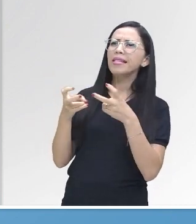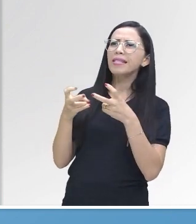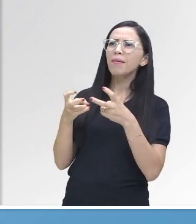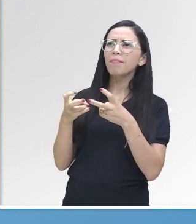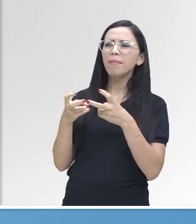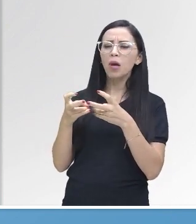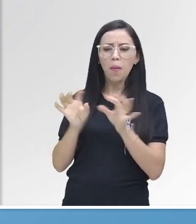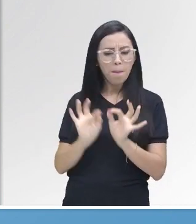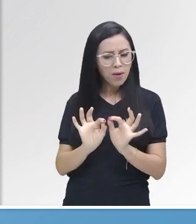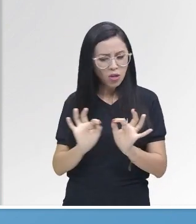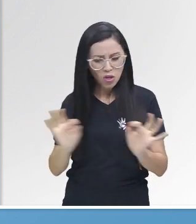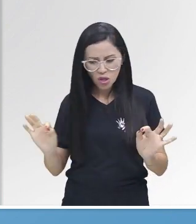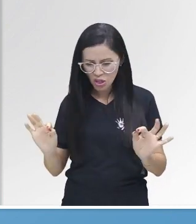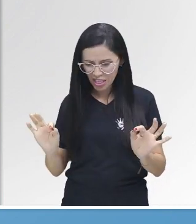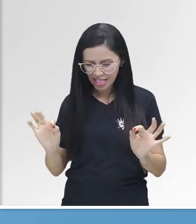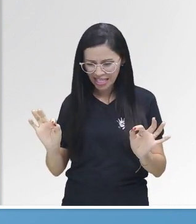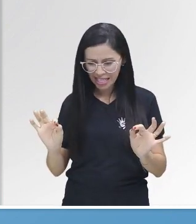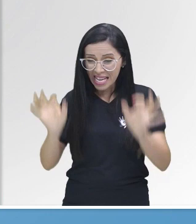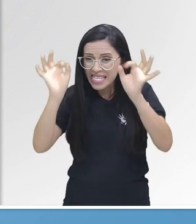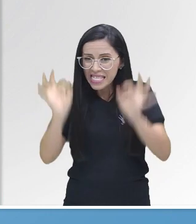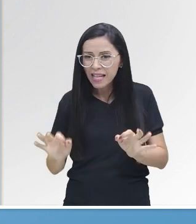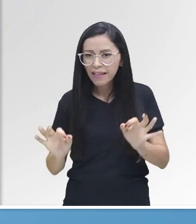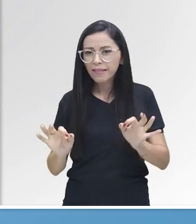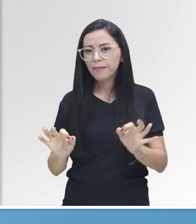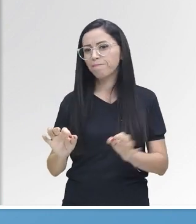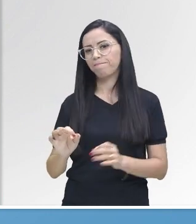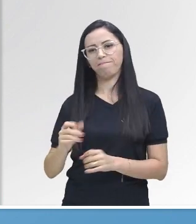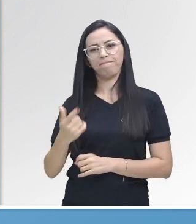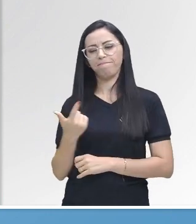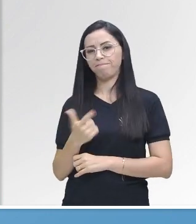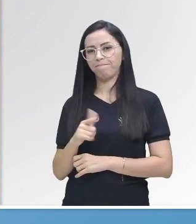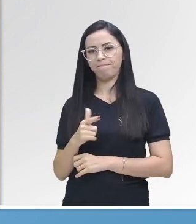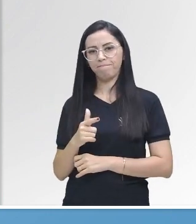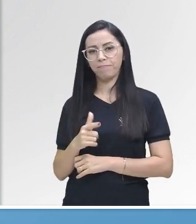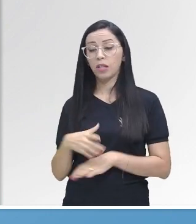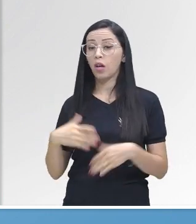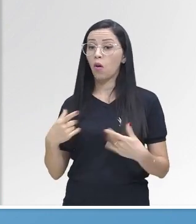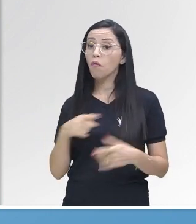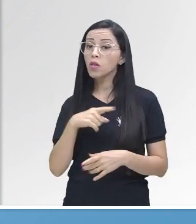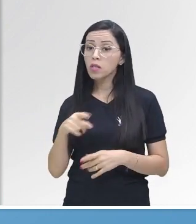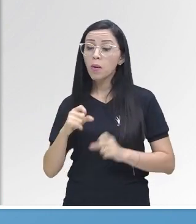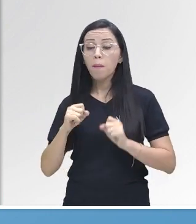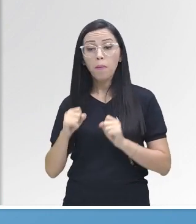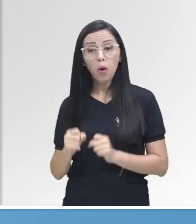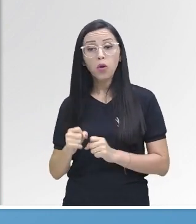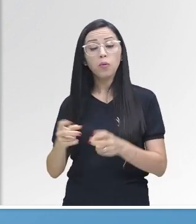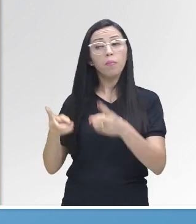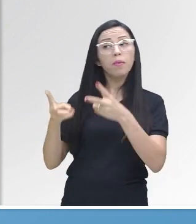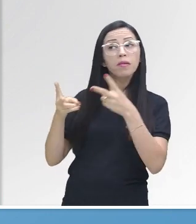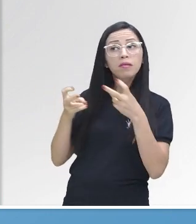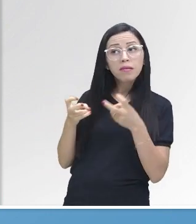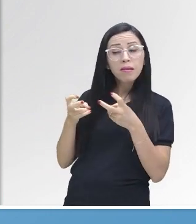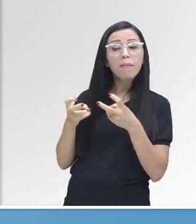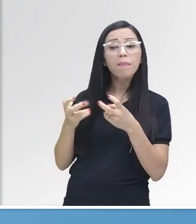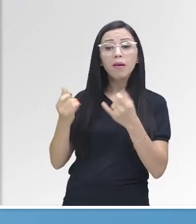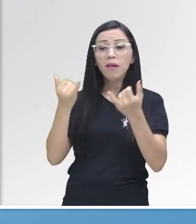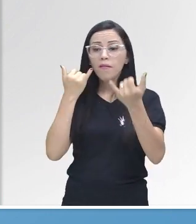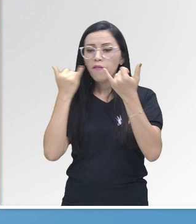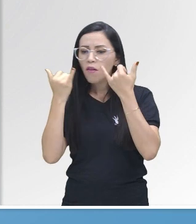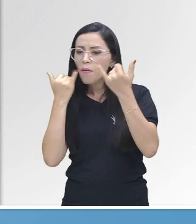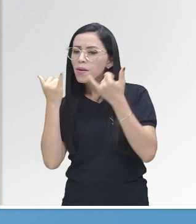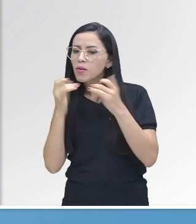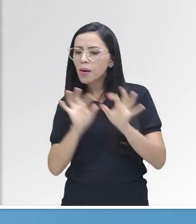intervalos. Você pode concluir com essas informações que a medida é um tema importante